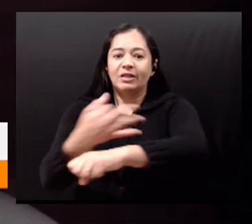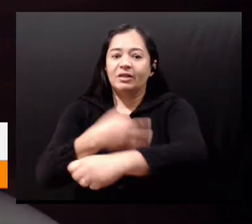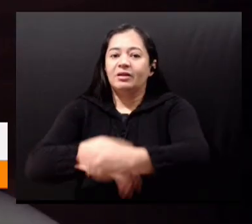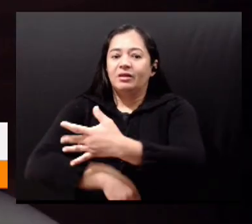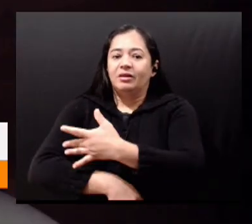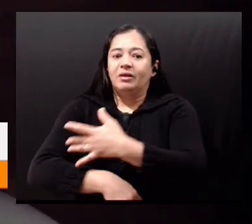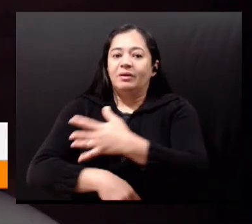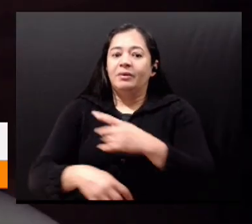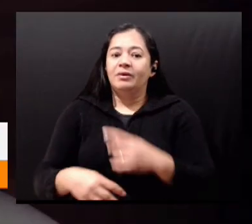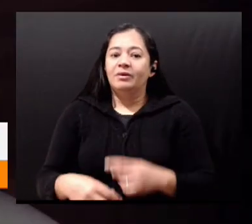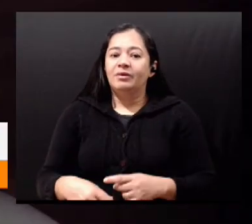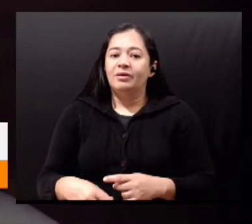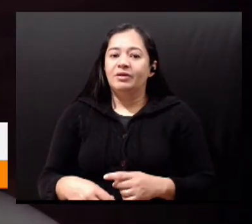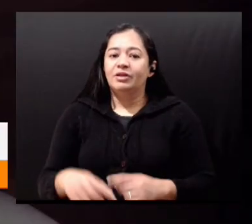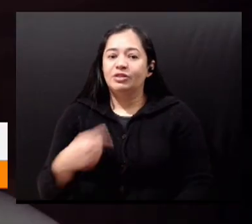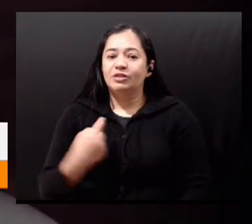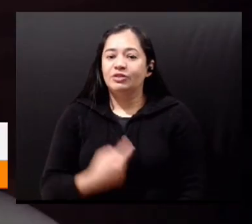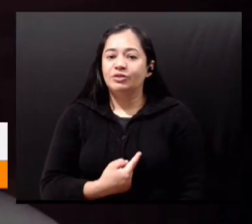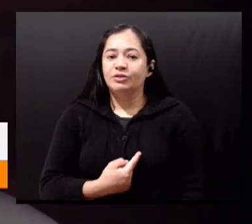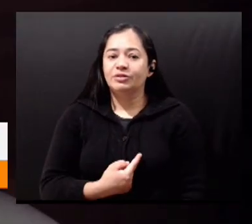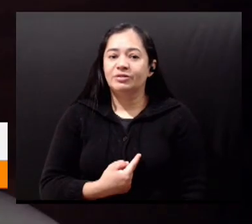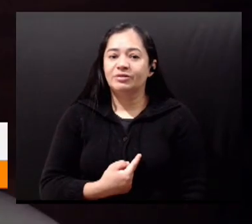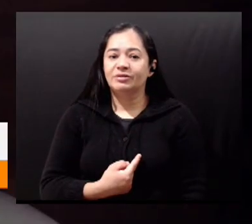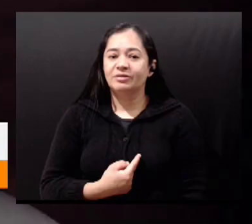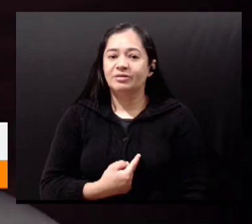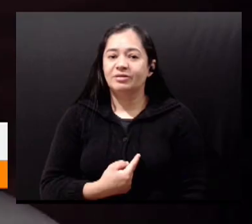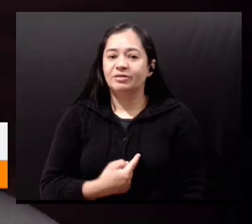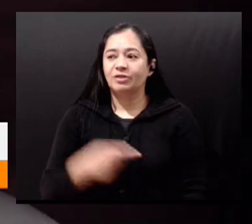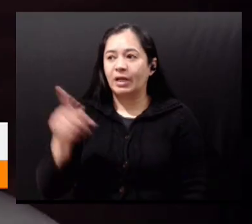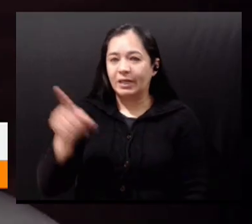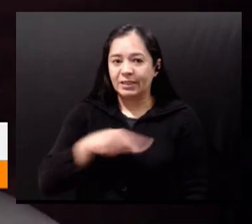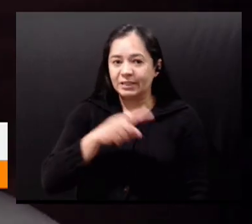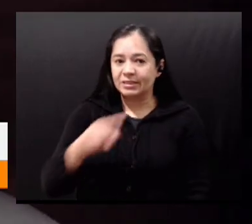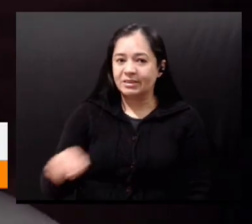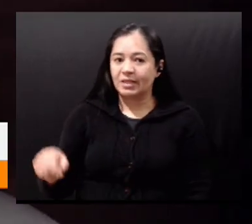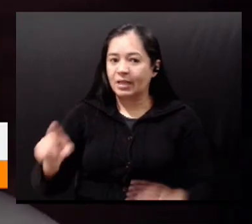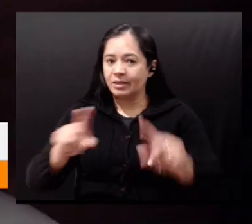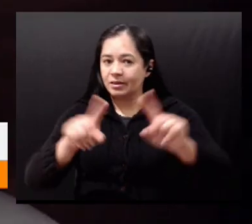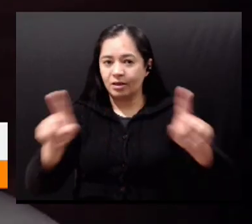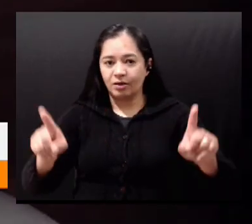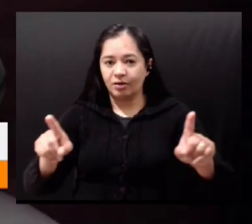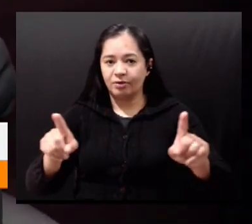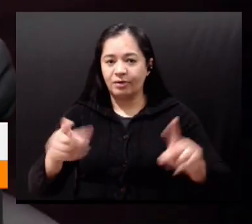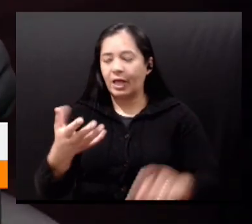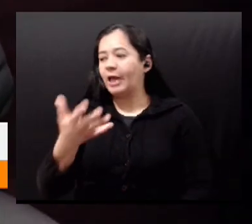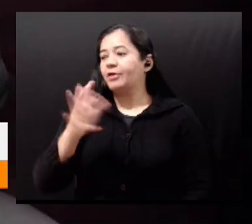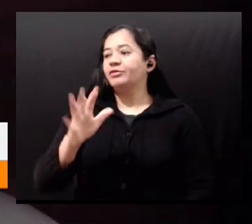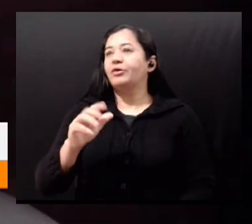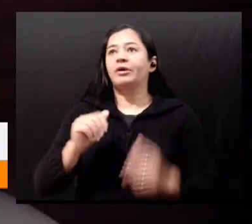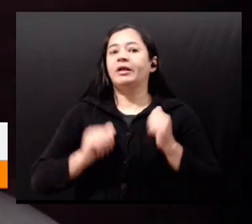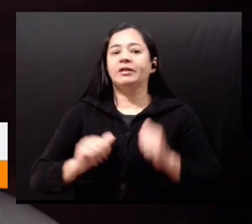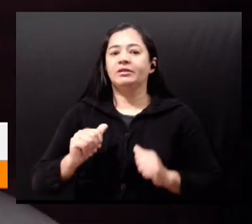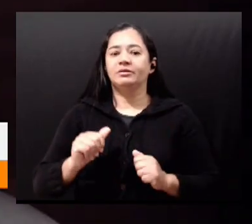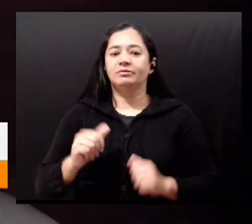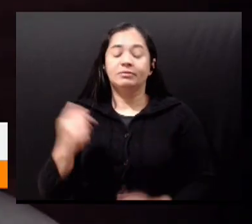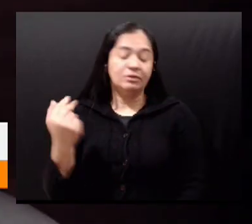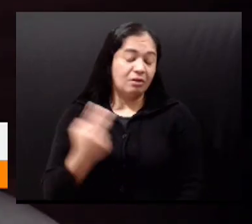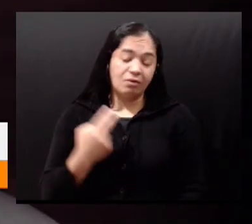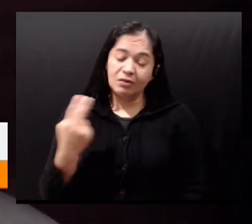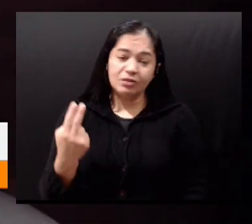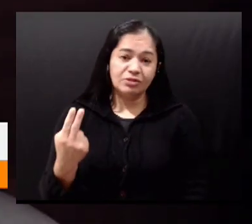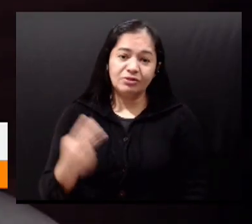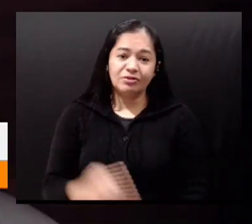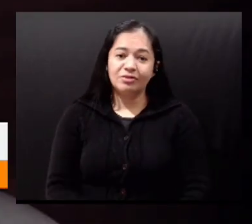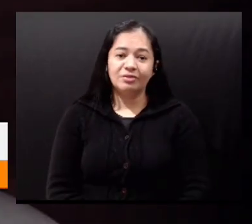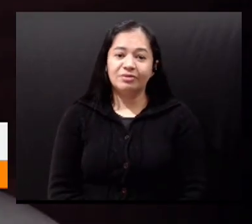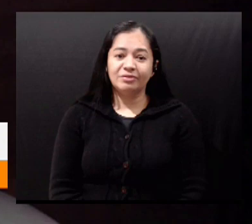Emoção a gente não invalida, a gente não fala sim. assim: "Ai, não quero ficar ansioso", não vai adiantar nada, Perfeito. né, você não Aham, tem como aham.